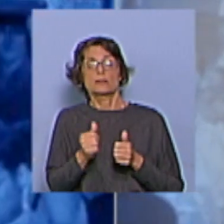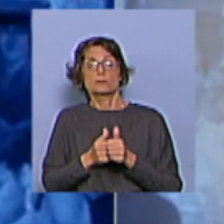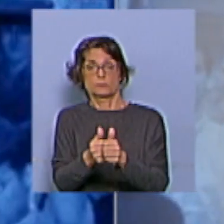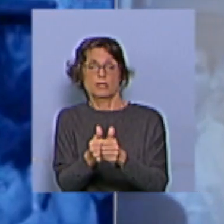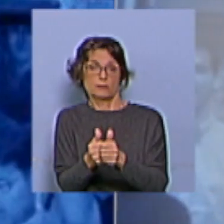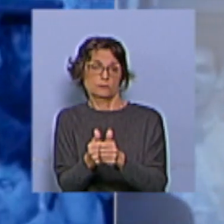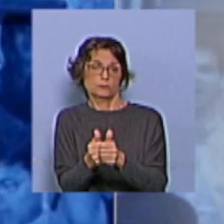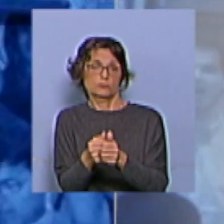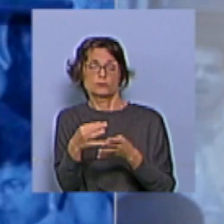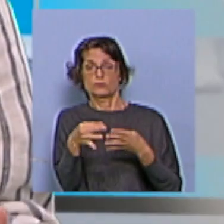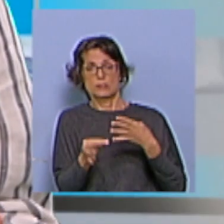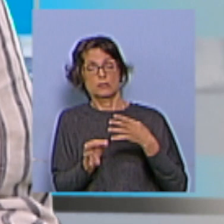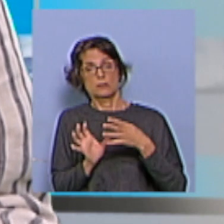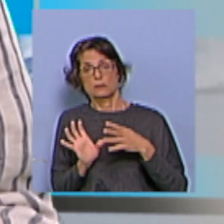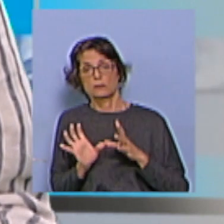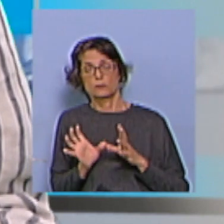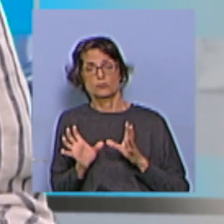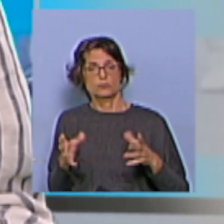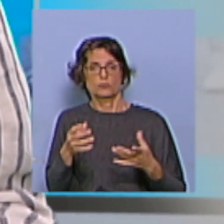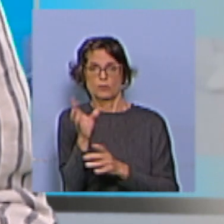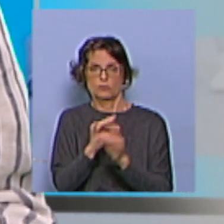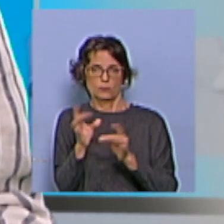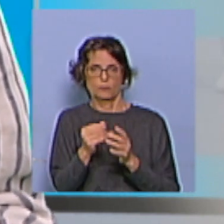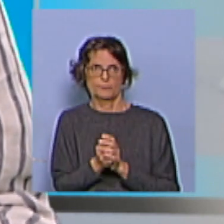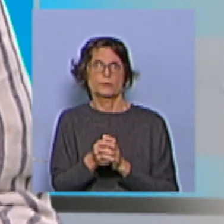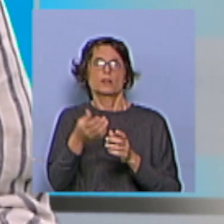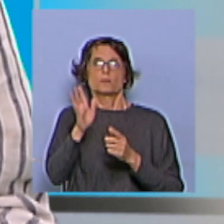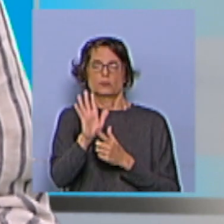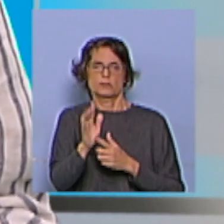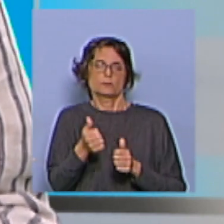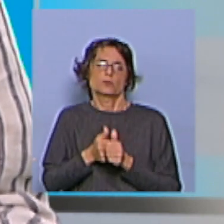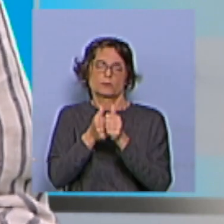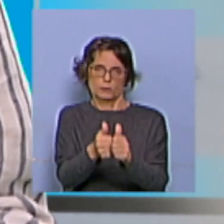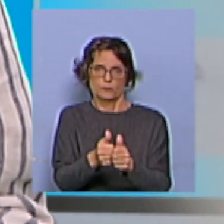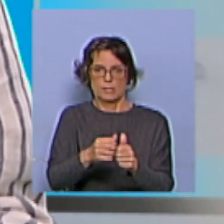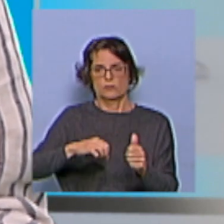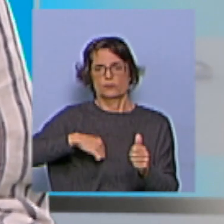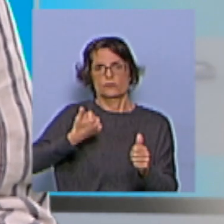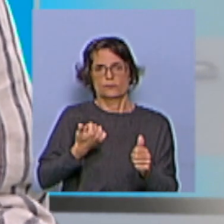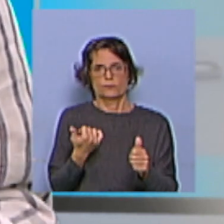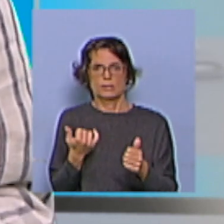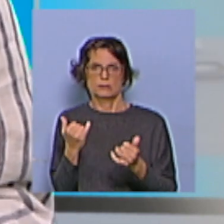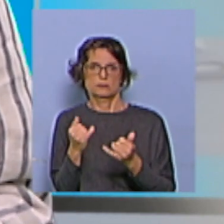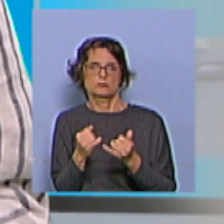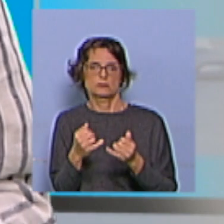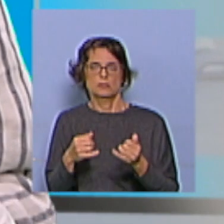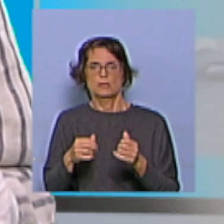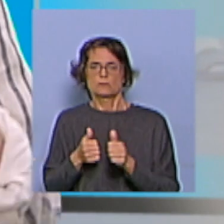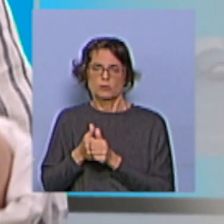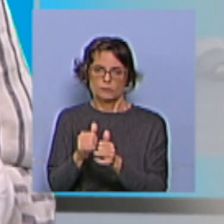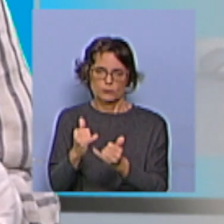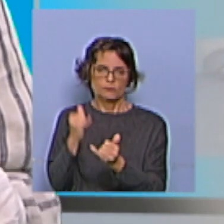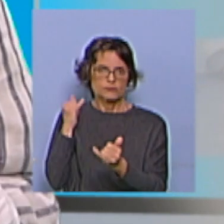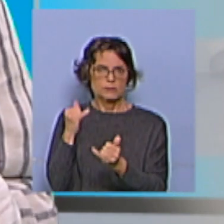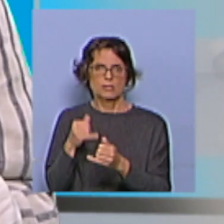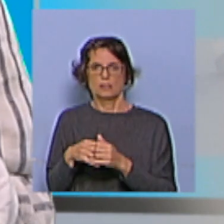exemplo, a passagem para o verde e para o digital. Ou seja, nós temos aqui também que não